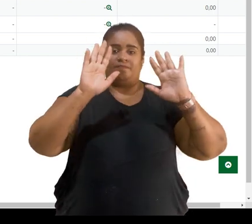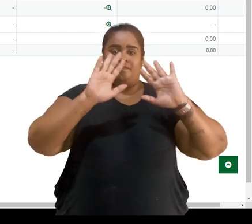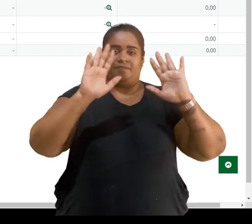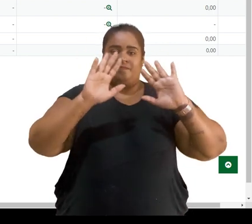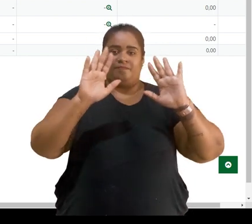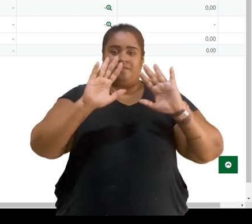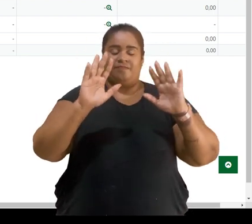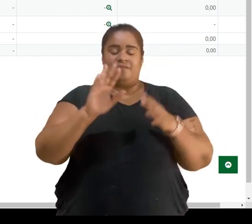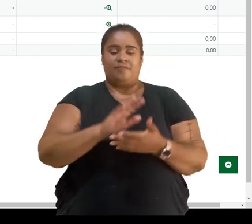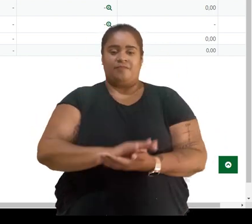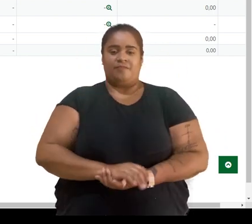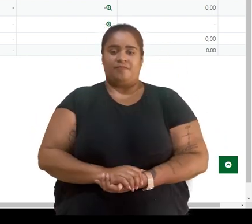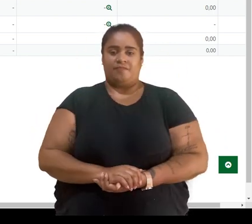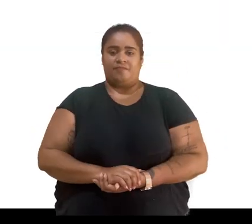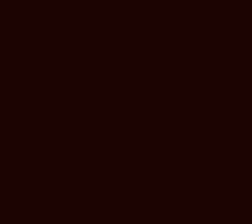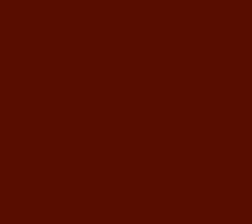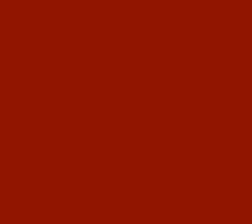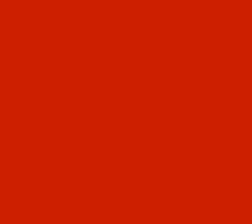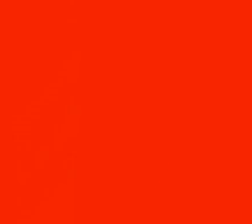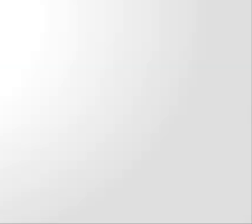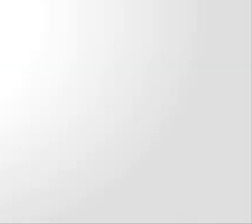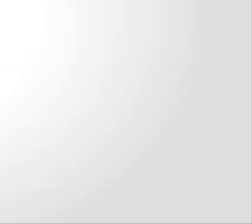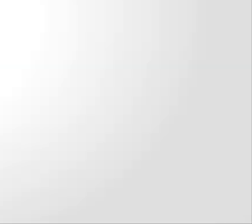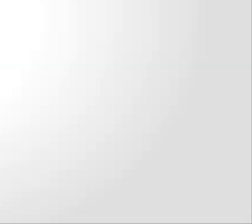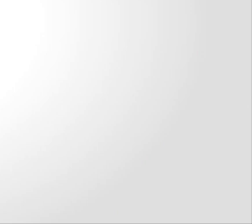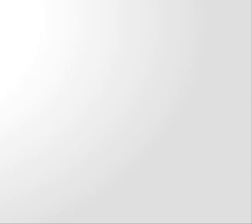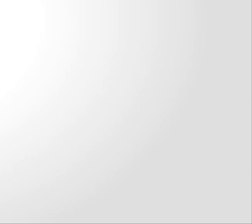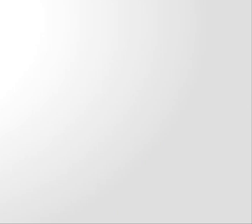é isso e até a próxima